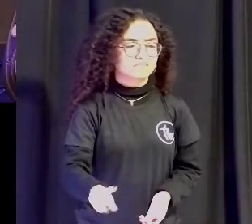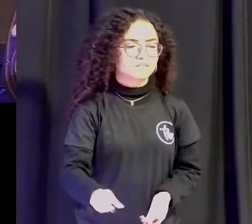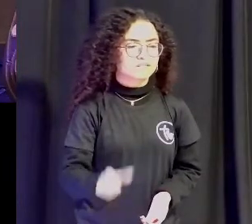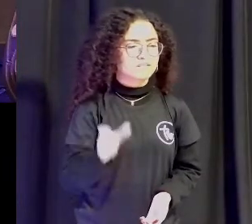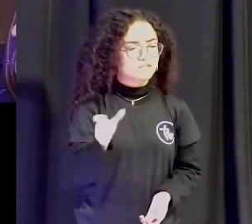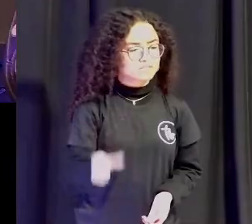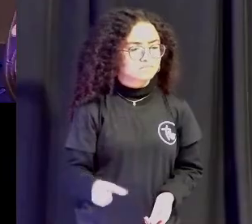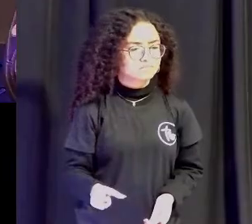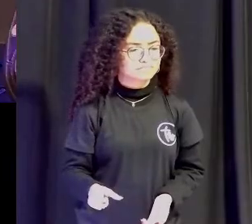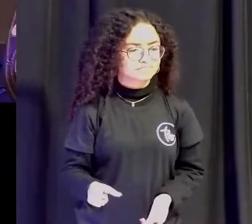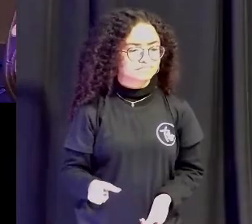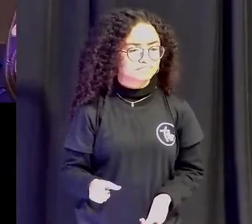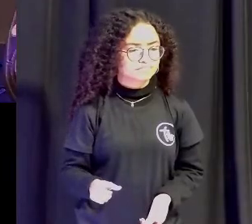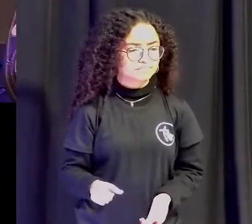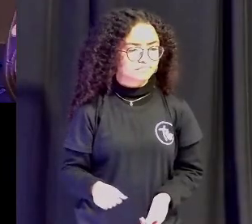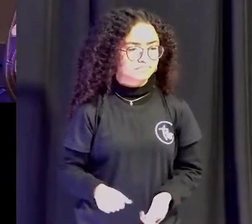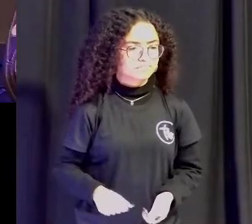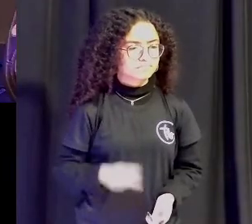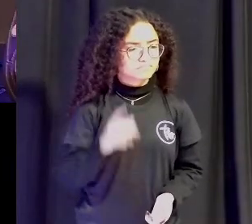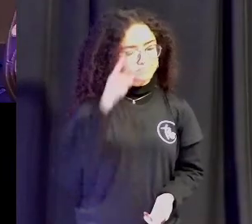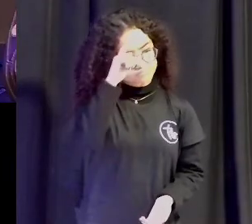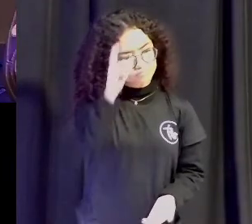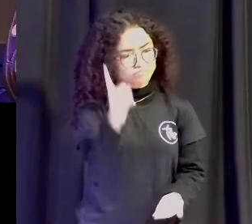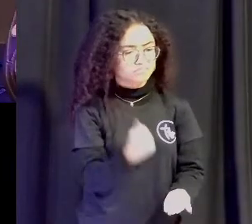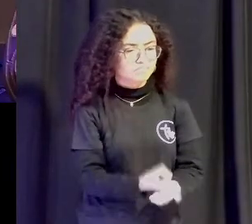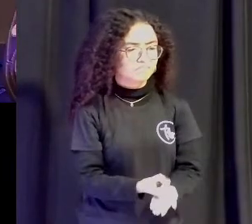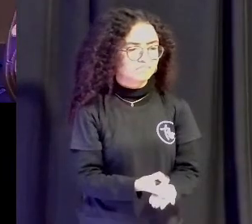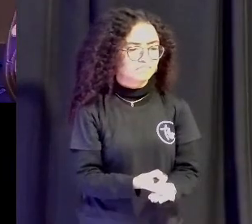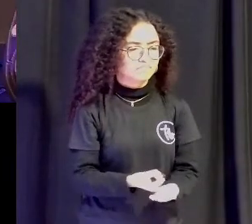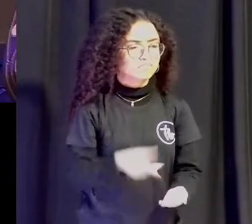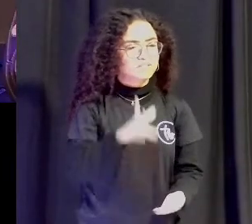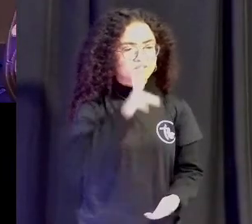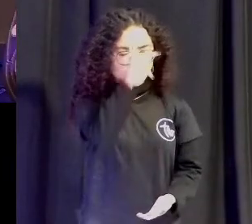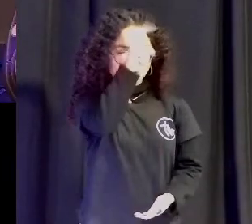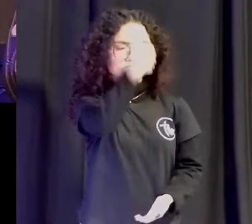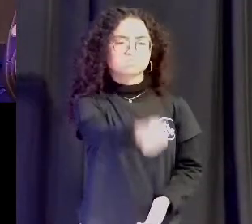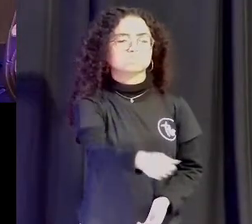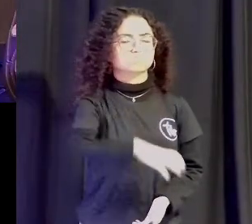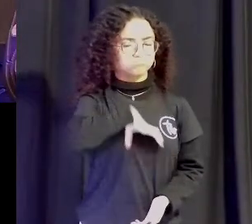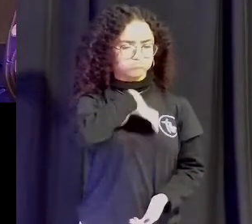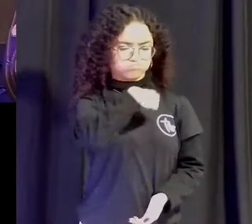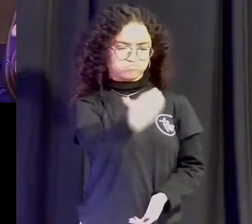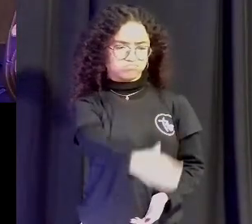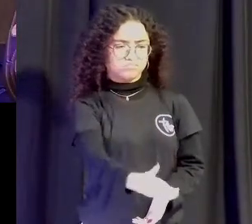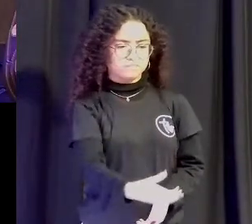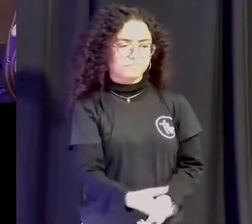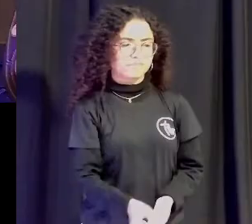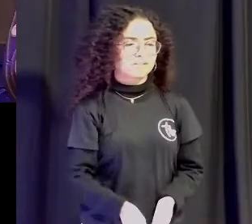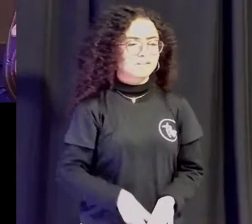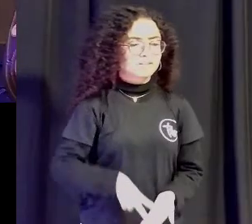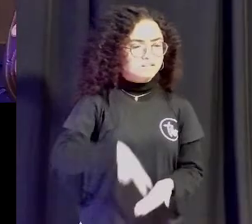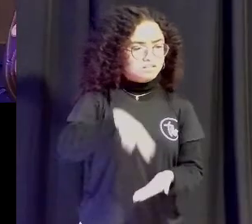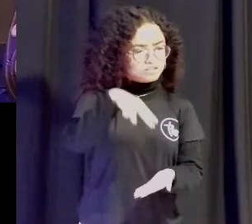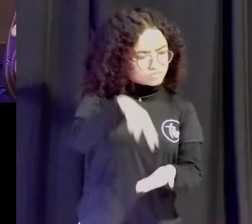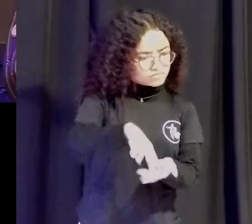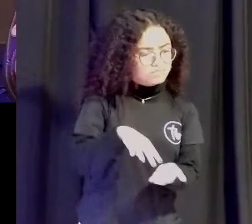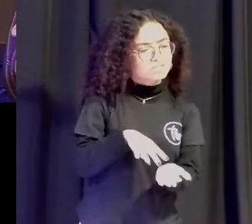e afirmando com ousadia, com intrepidez, com coragem: levanta-te e